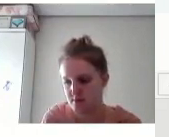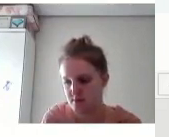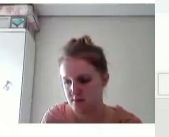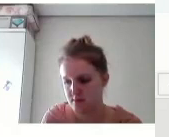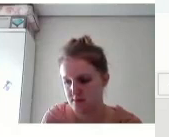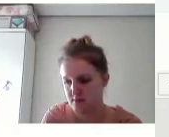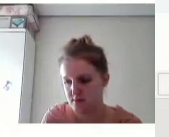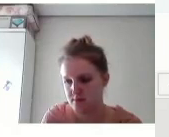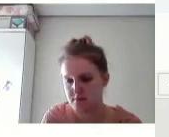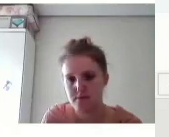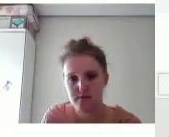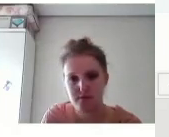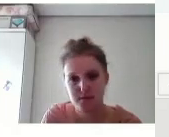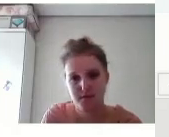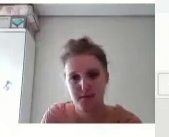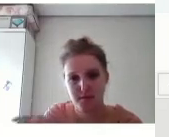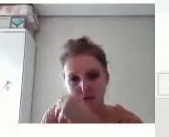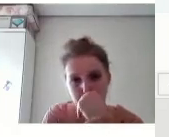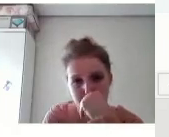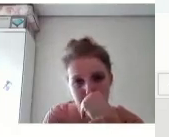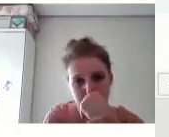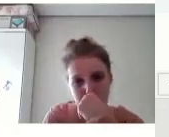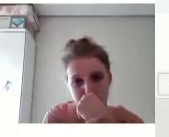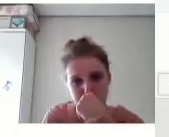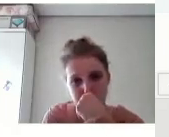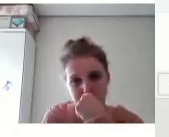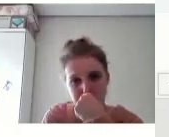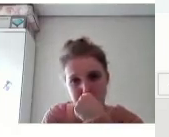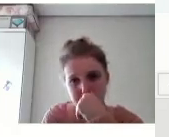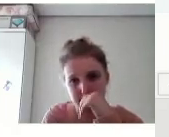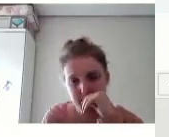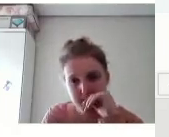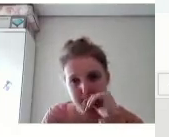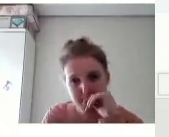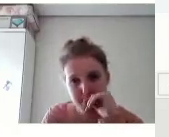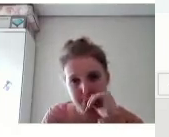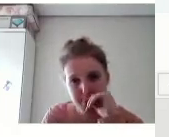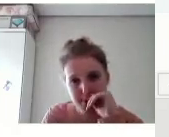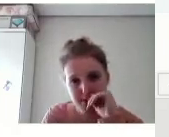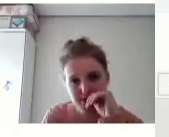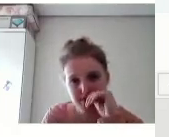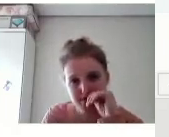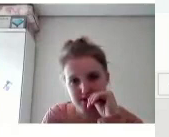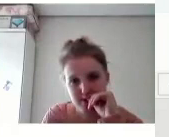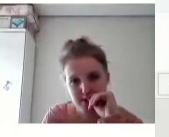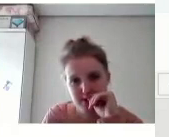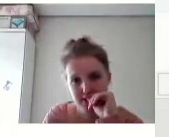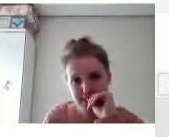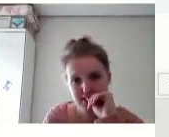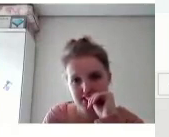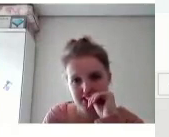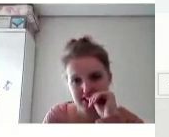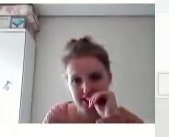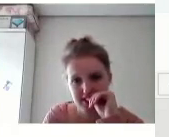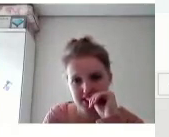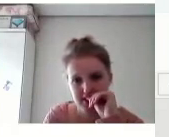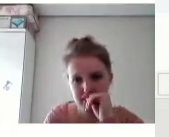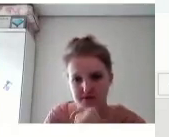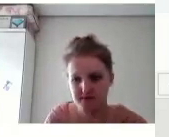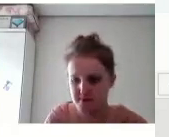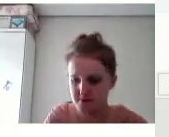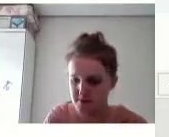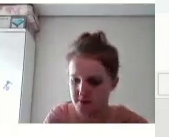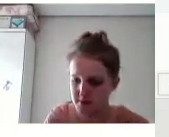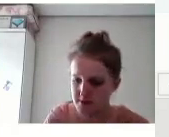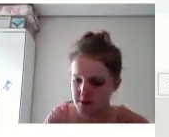maneira compacta esta equação de Euler-Lagrange em termos do L caligráfico, né? Desta forma. O primeiro termo continua, né? Del